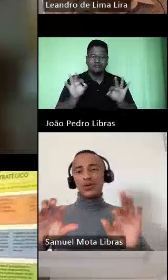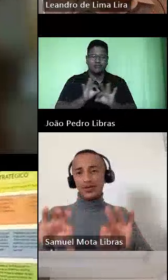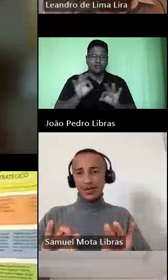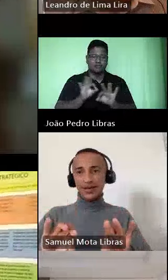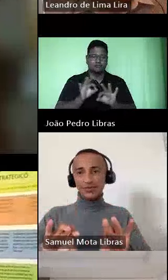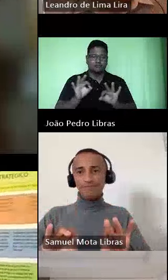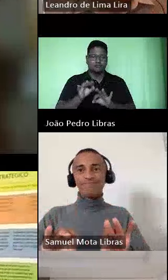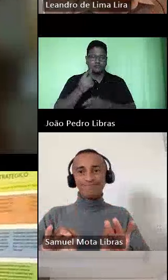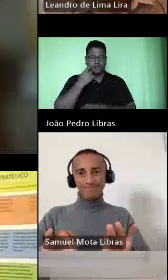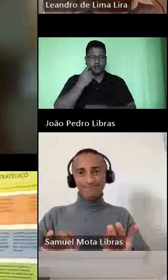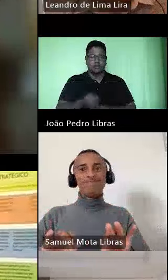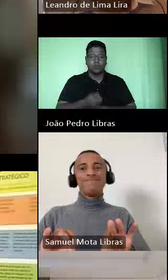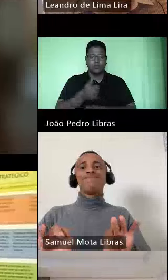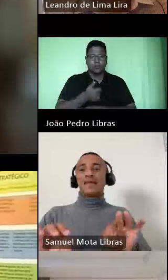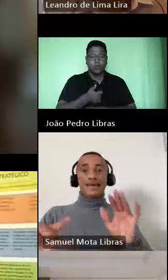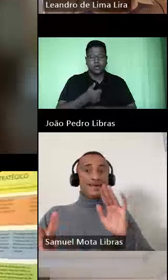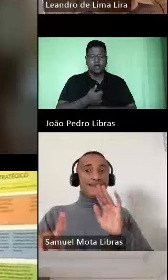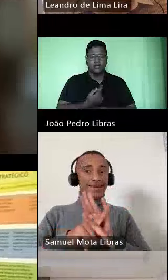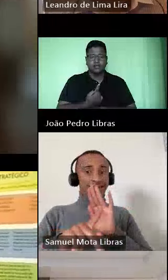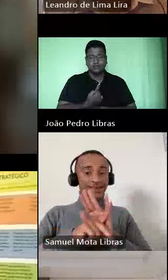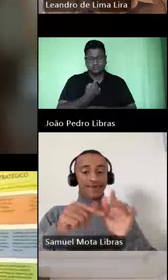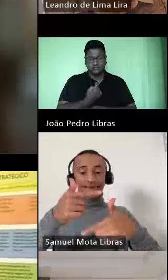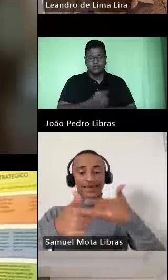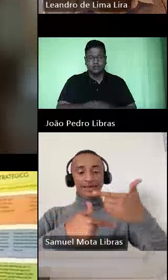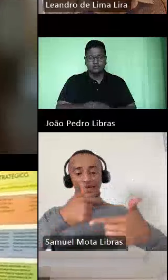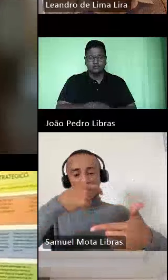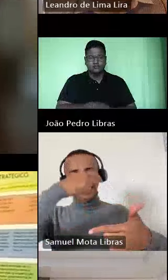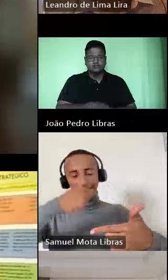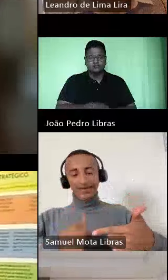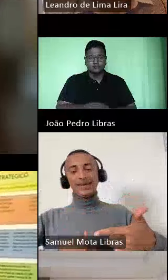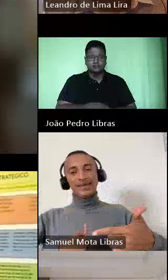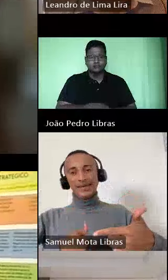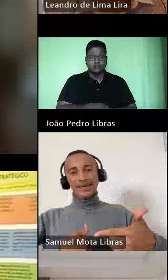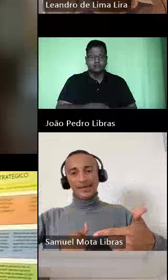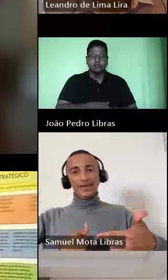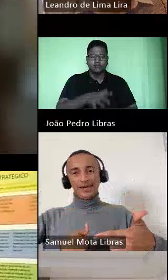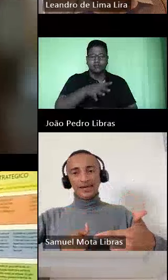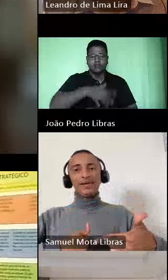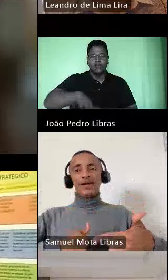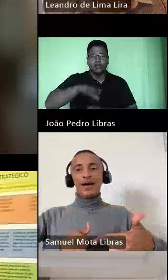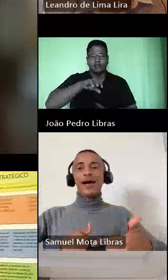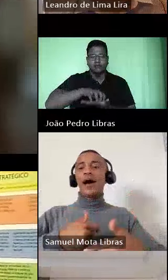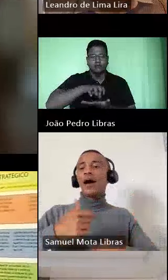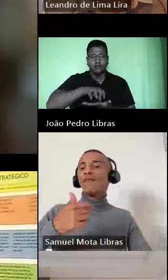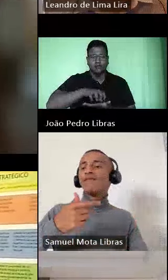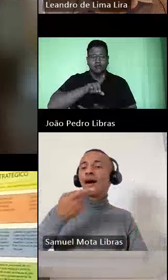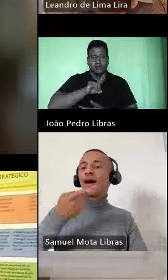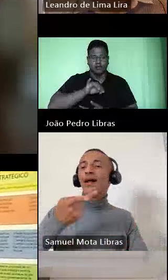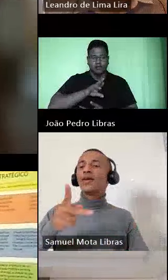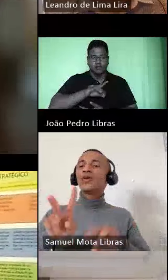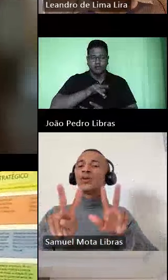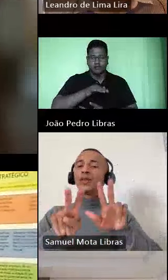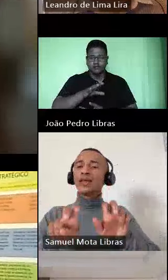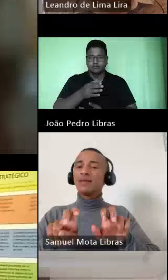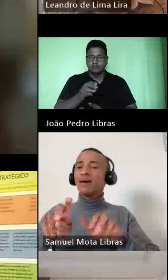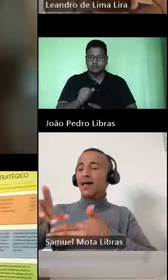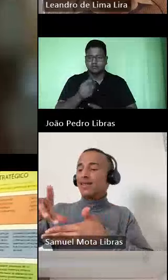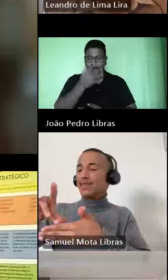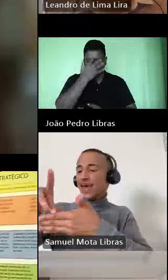daí é quase que um trabalho individual mesmo enquanto né quando a gente fala de lideranças de dirigentes né de pessoas